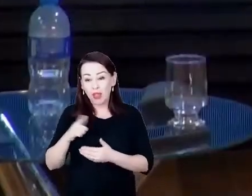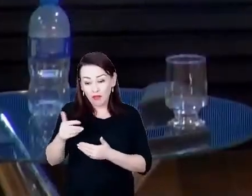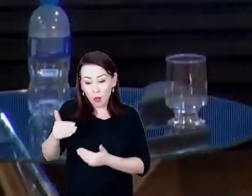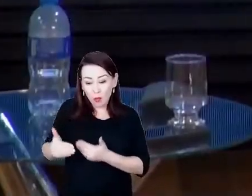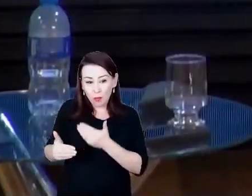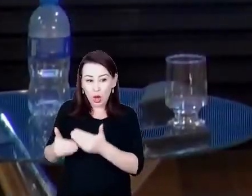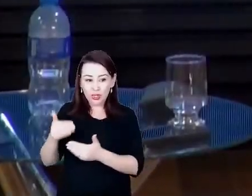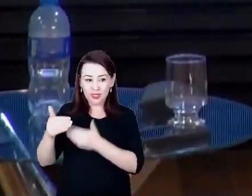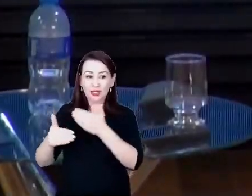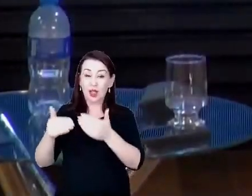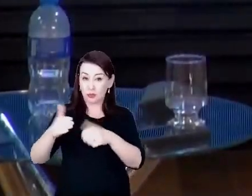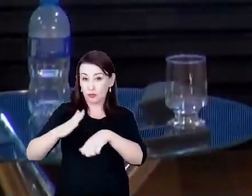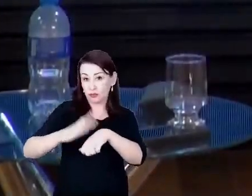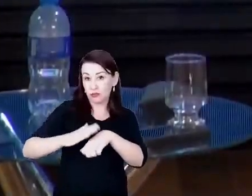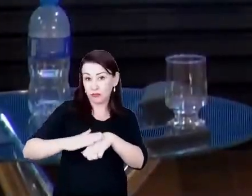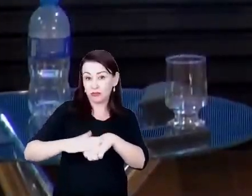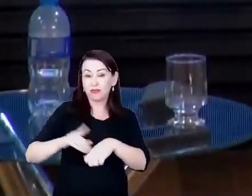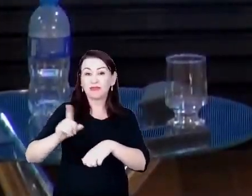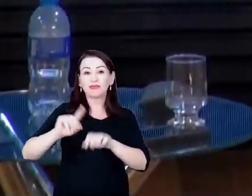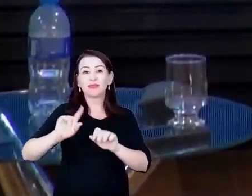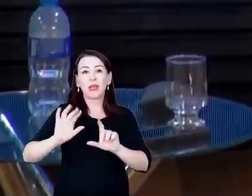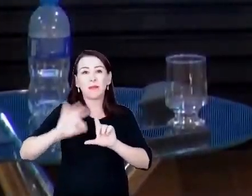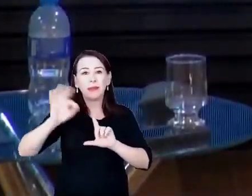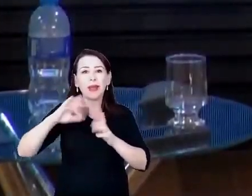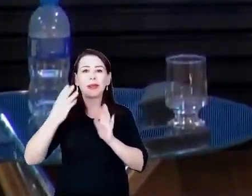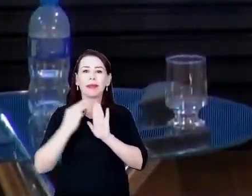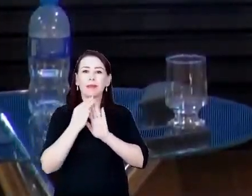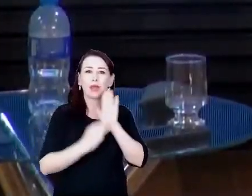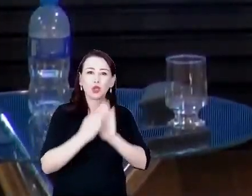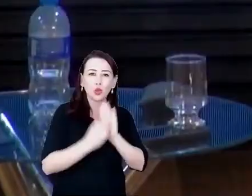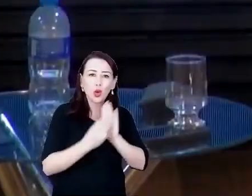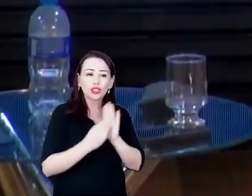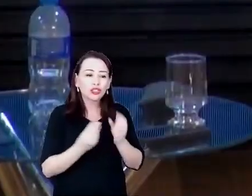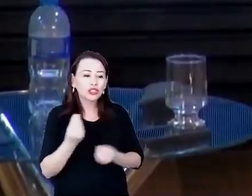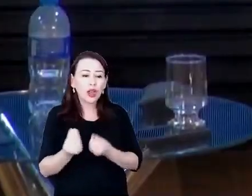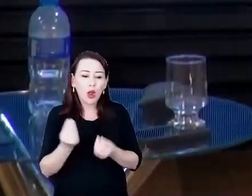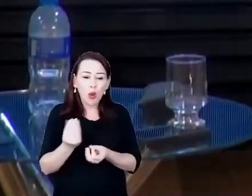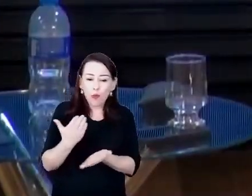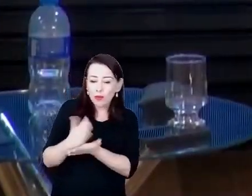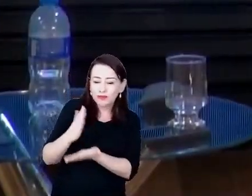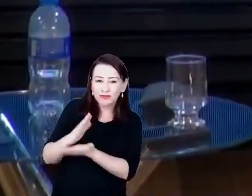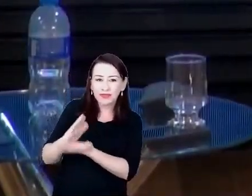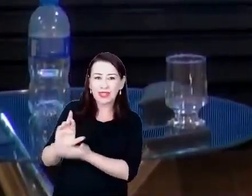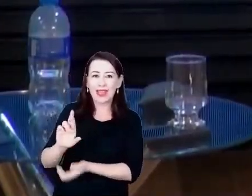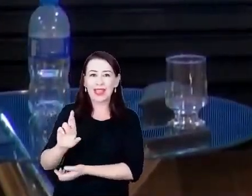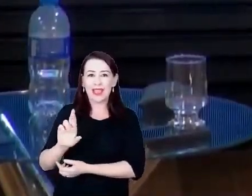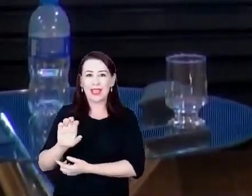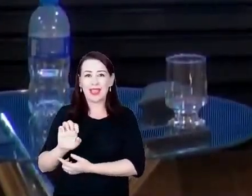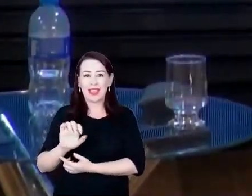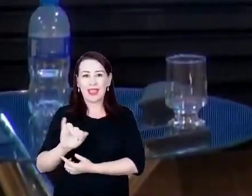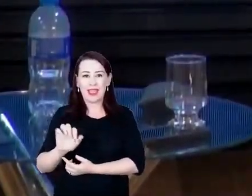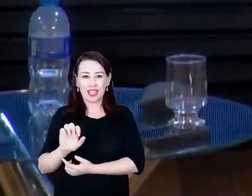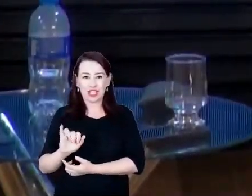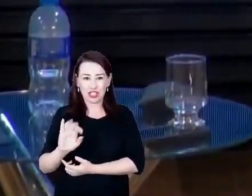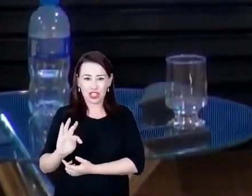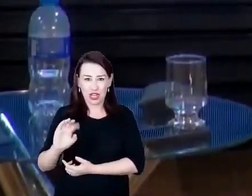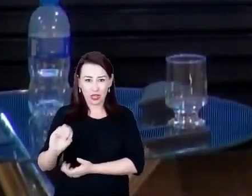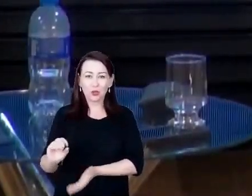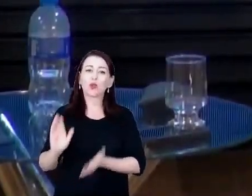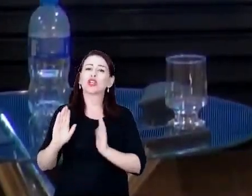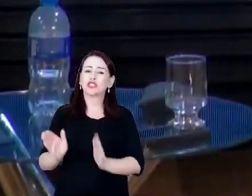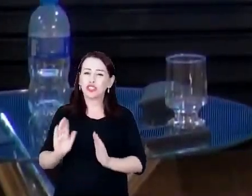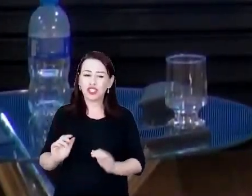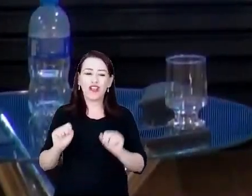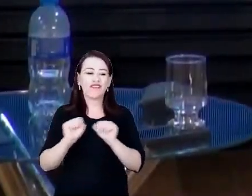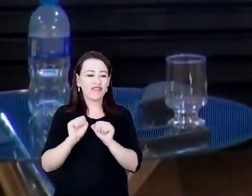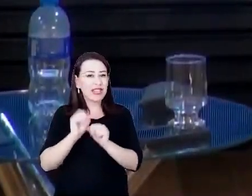própria construção dos planos, as metodologias de disposição de rejeito, né? Ela passou por testes de filtragem, testes de aterro